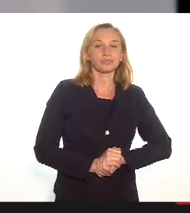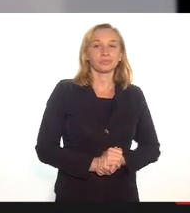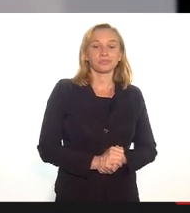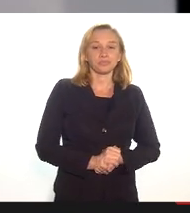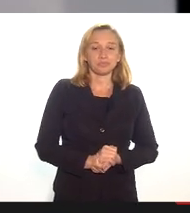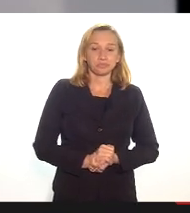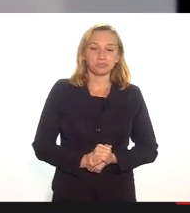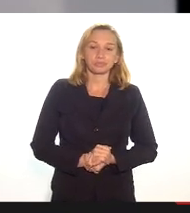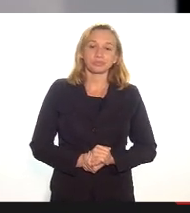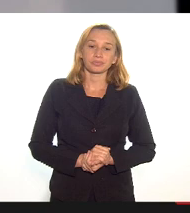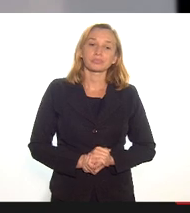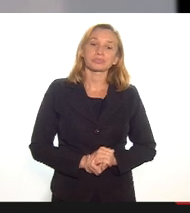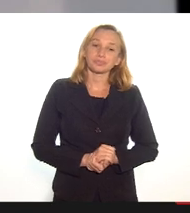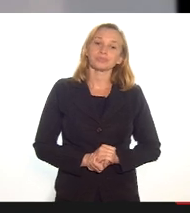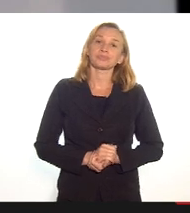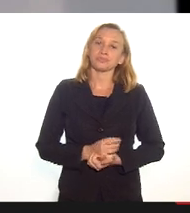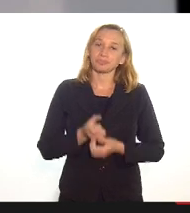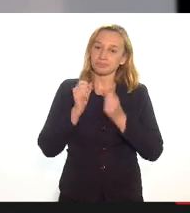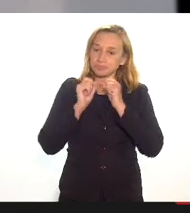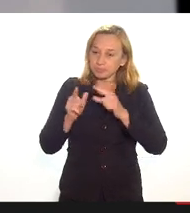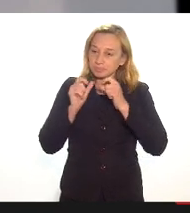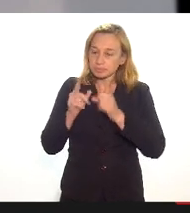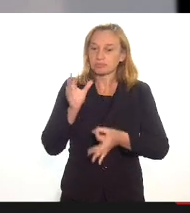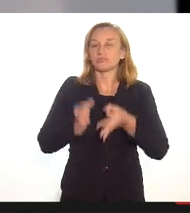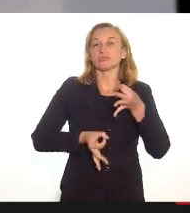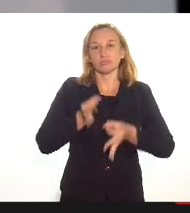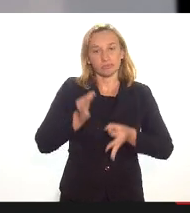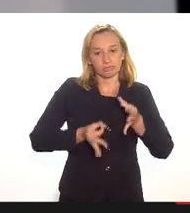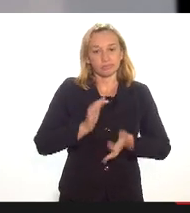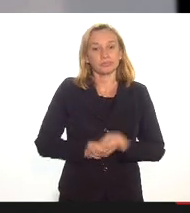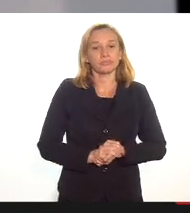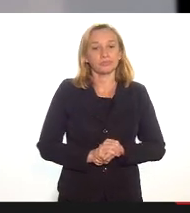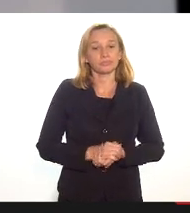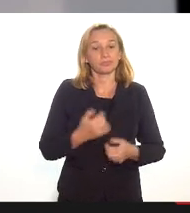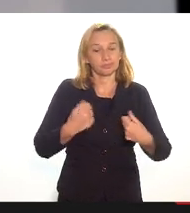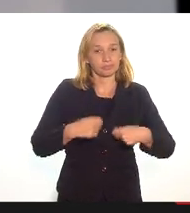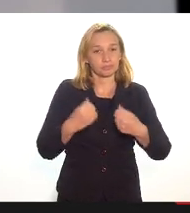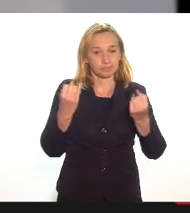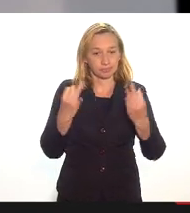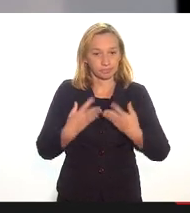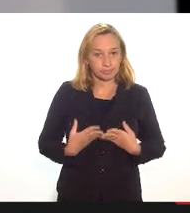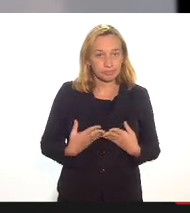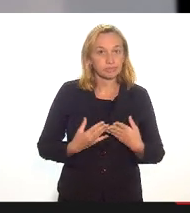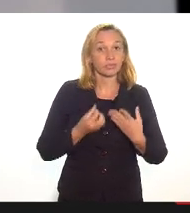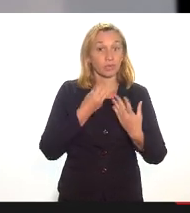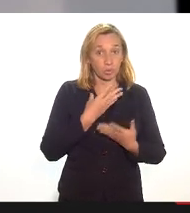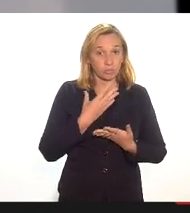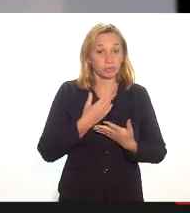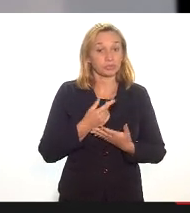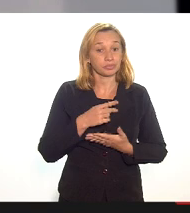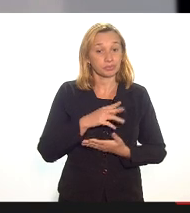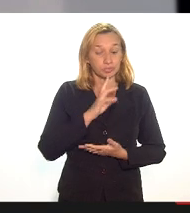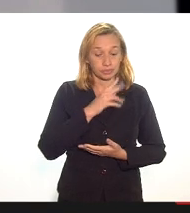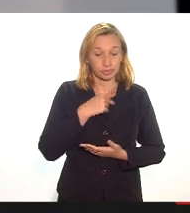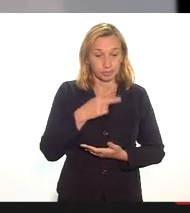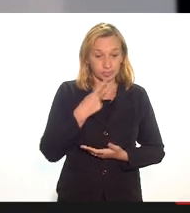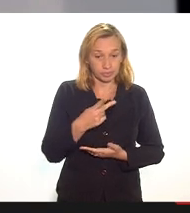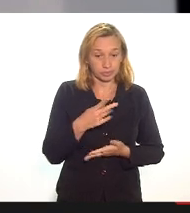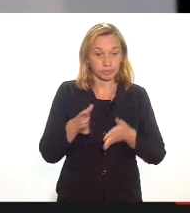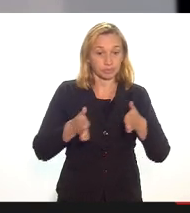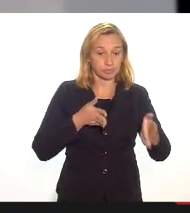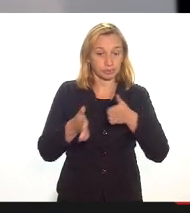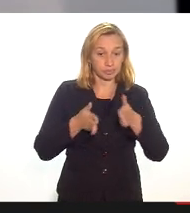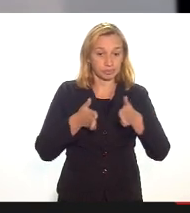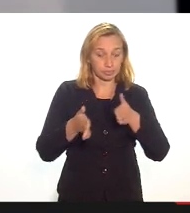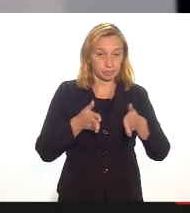um questionamento judicial sobre essa ação. Então, é necessária explicação. É bom que se diga que, durante esse